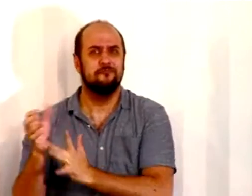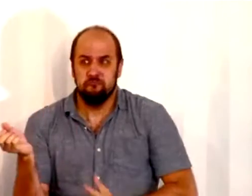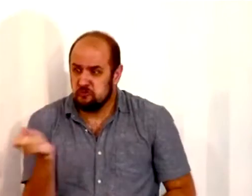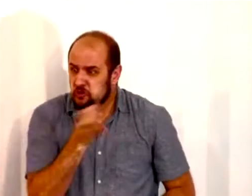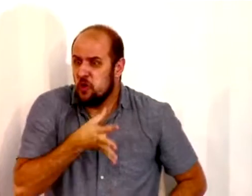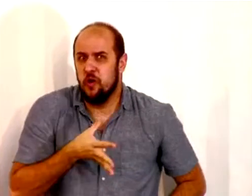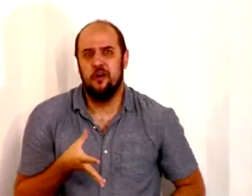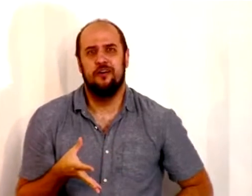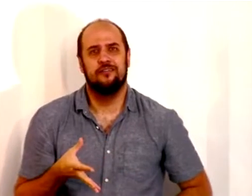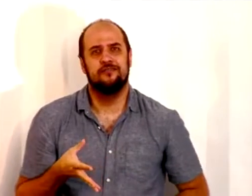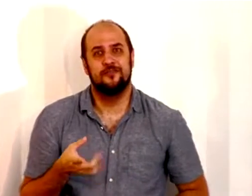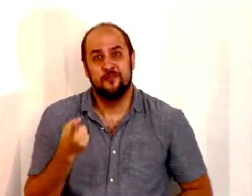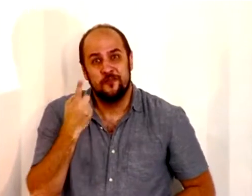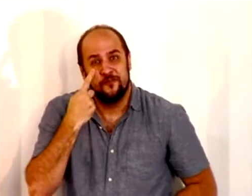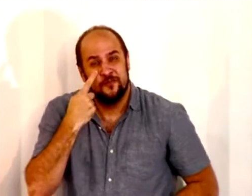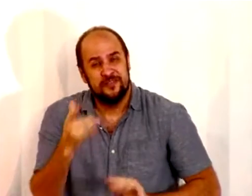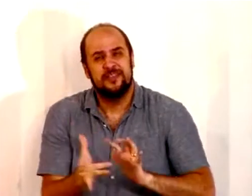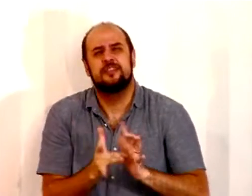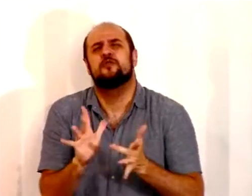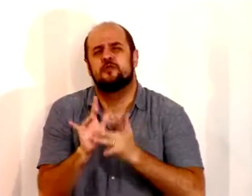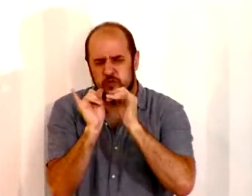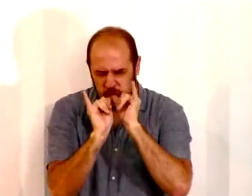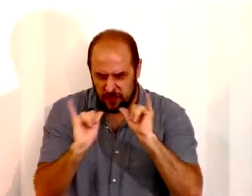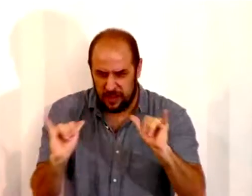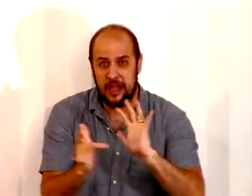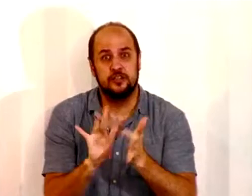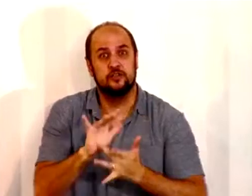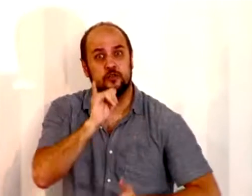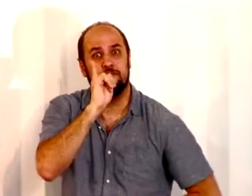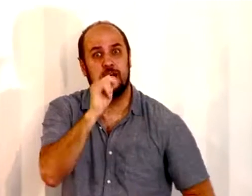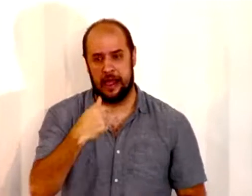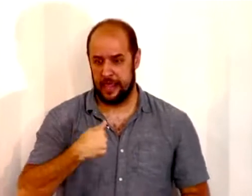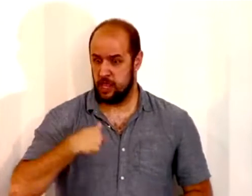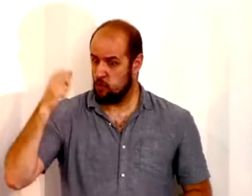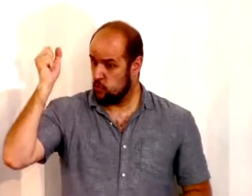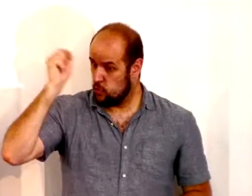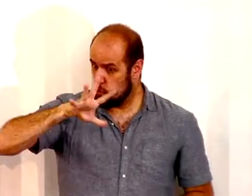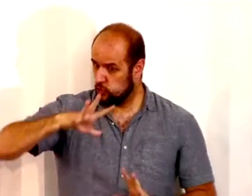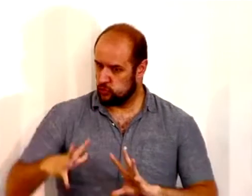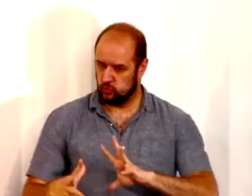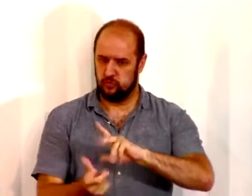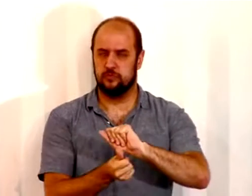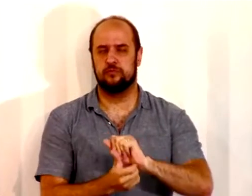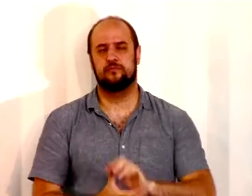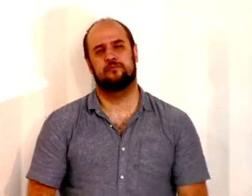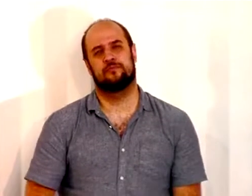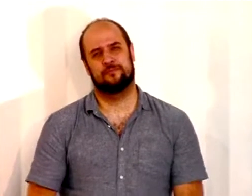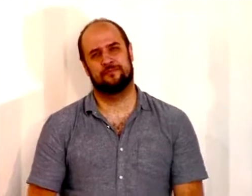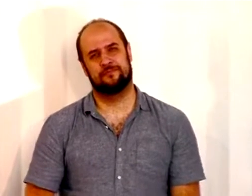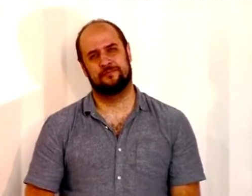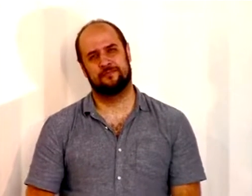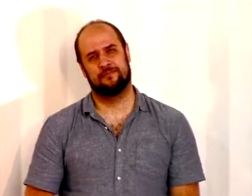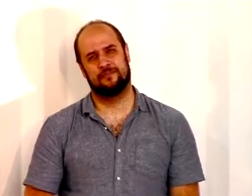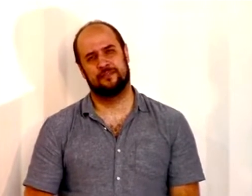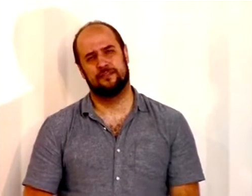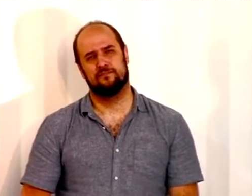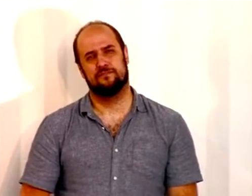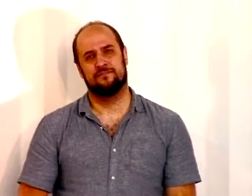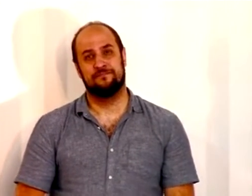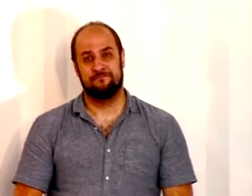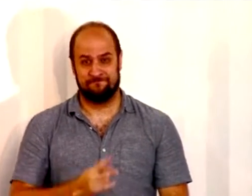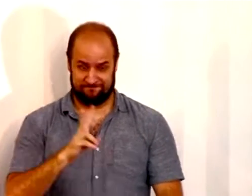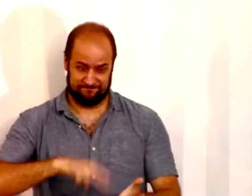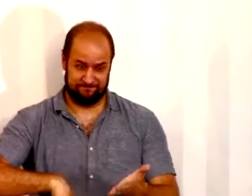Nós vemos o Senhor Jesus mesmo declarando: eu sou a luz do mundo. E nesse texto, nessa profecia, diz que